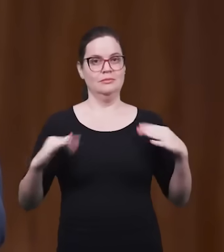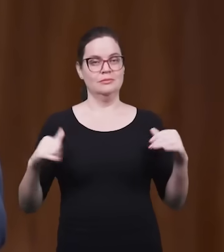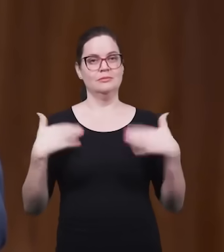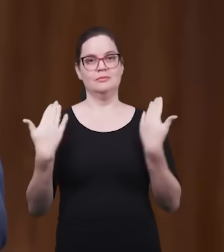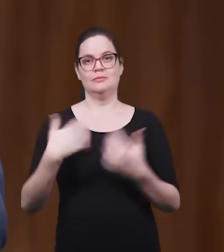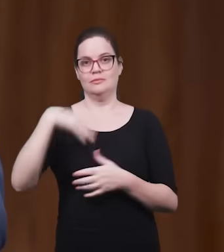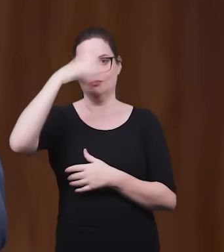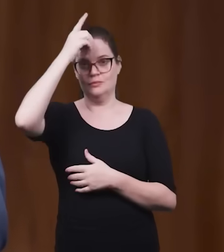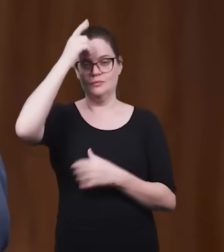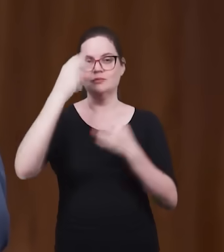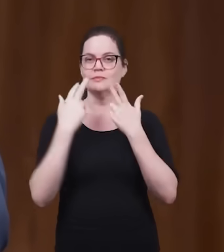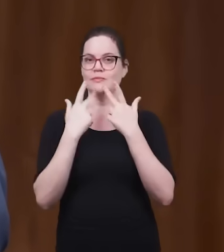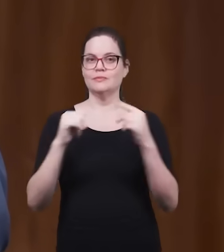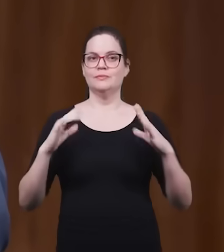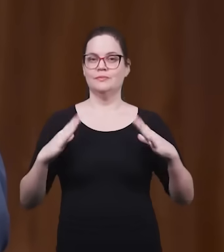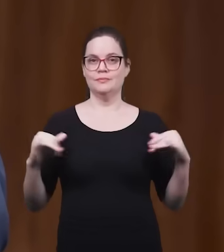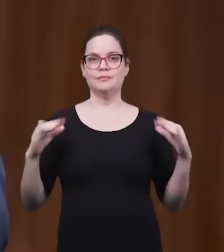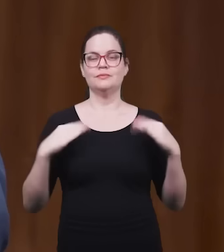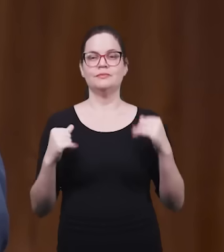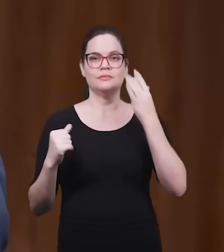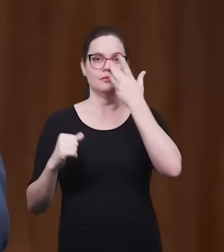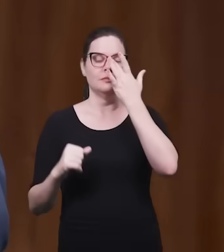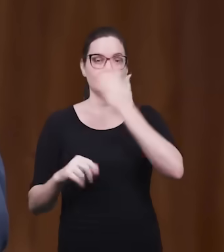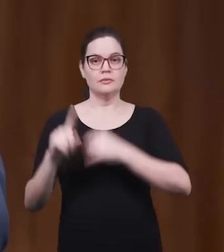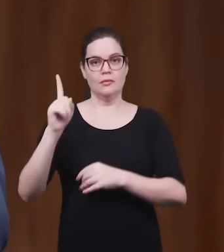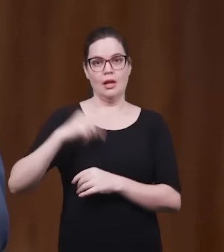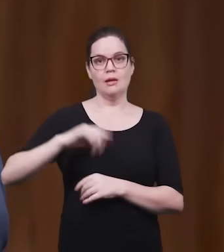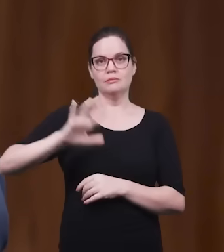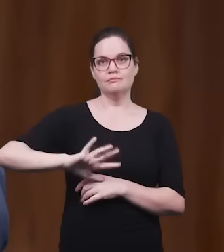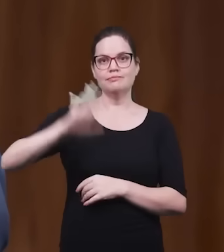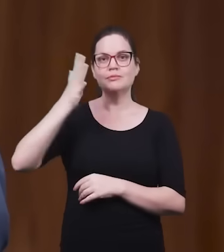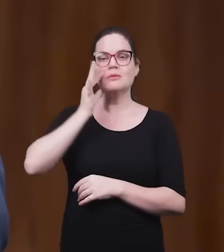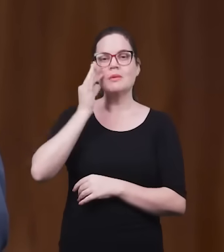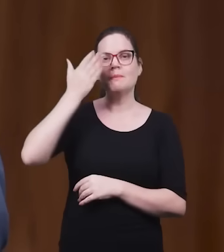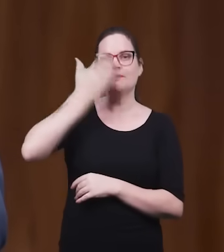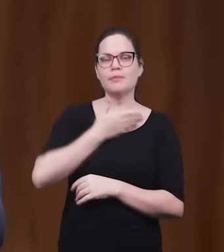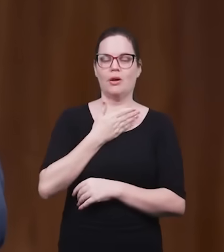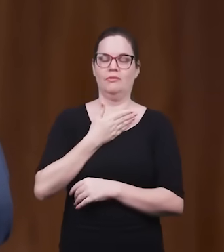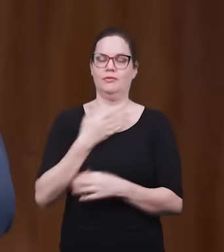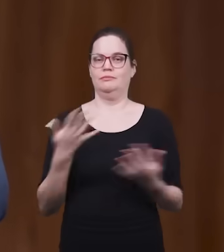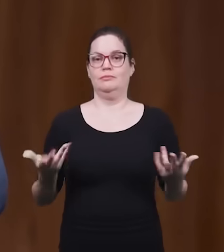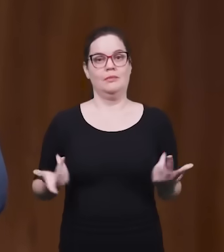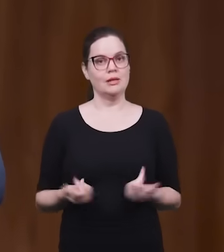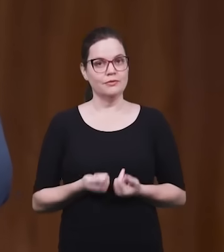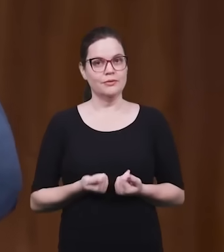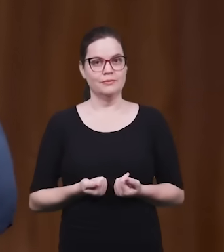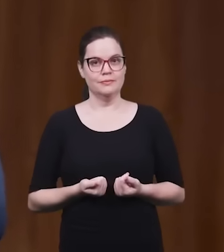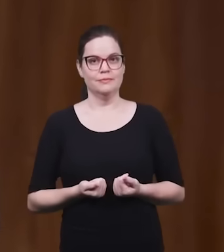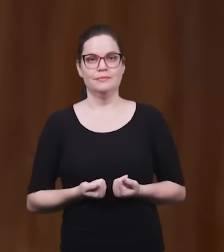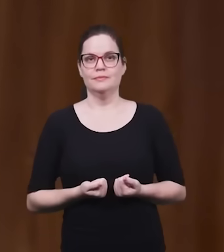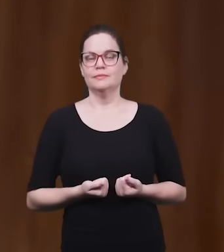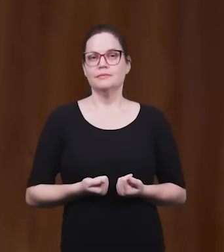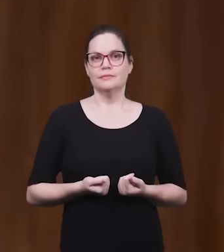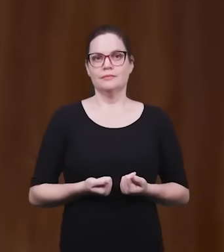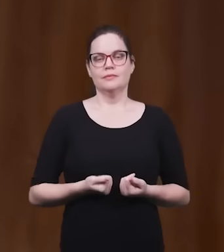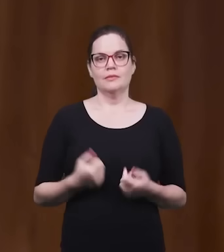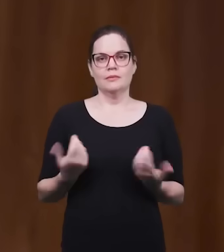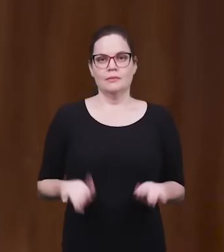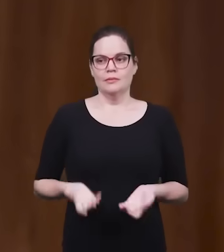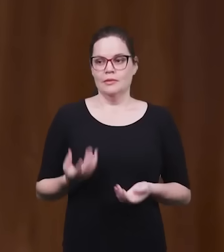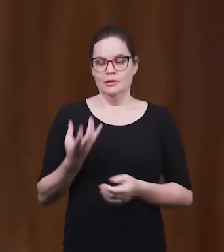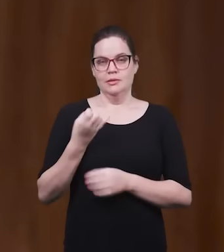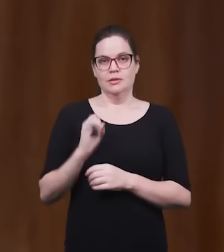O dom de línguas, ele é um sinal incrível. E quando você tem um irmão, não